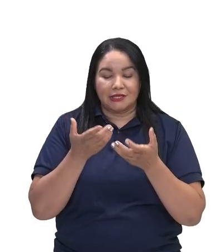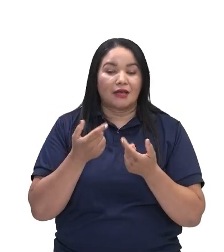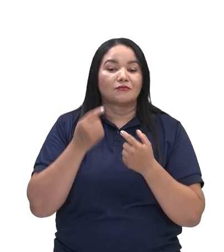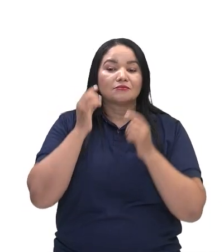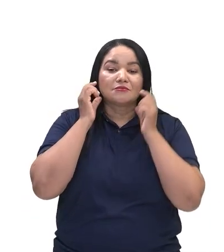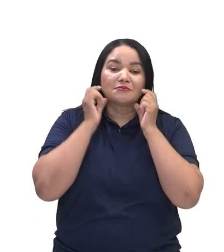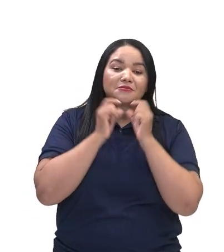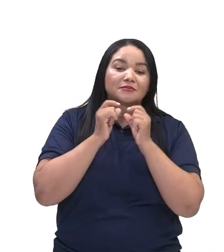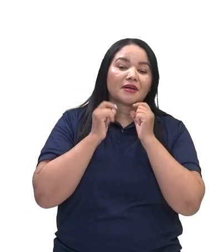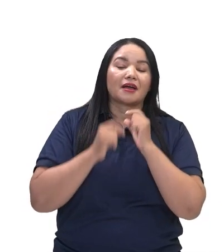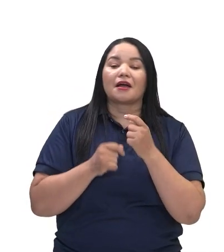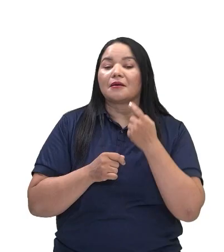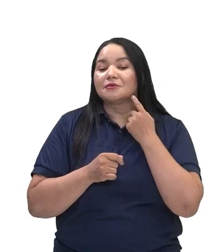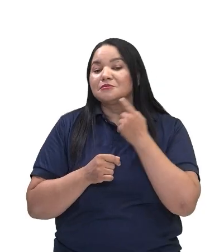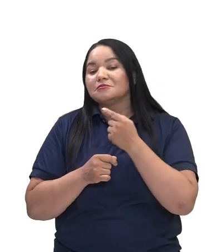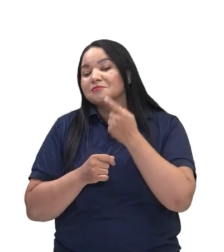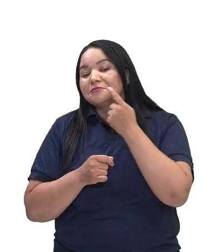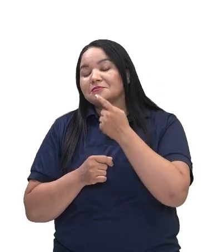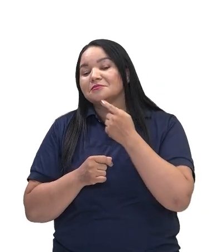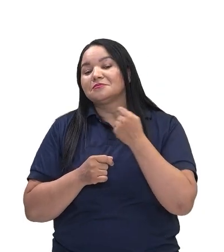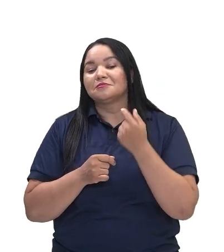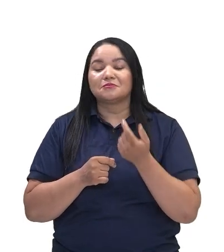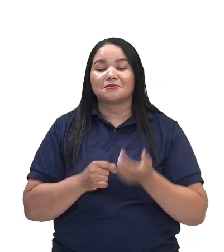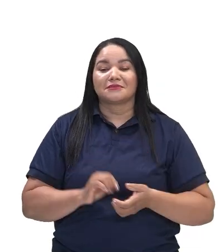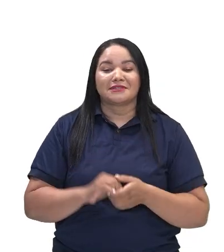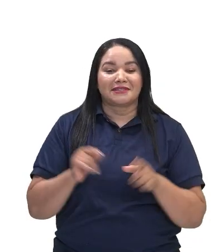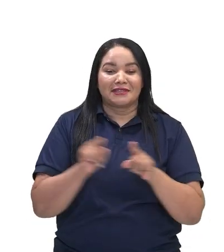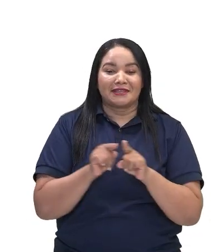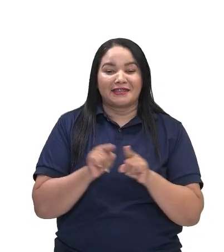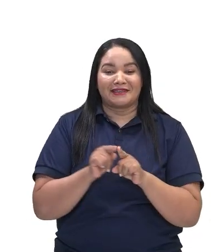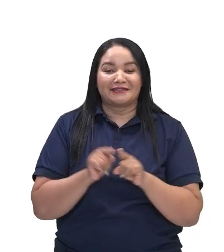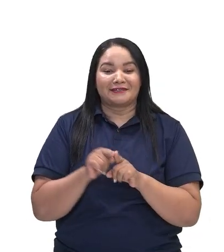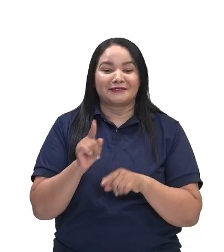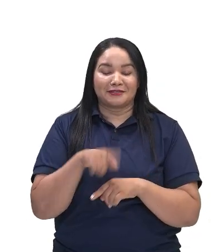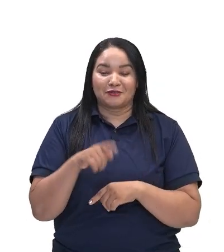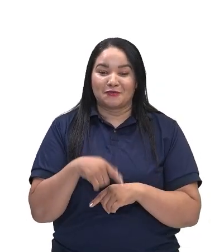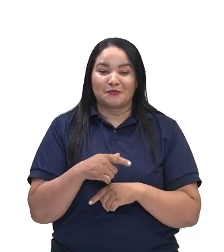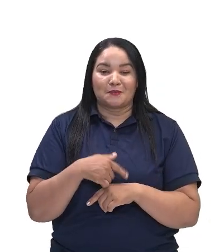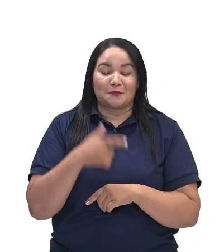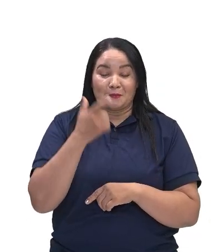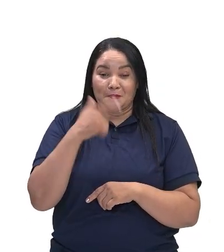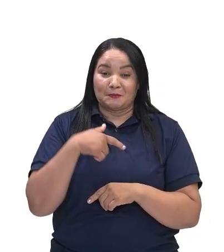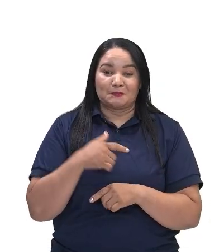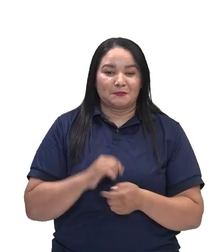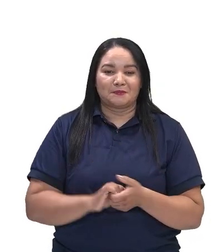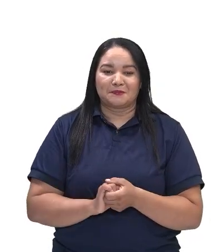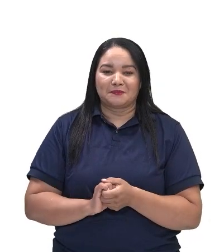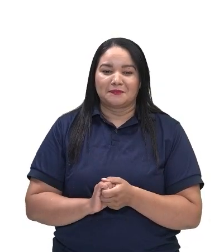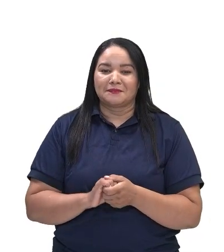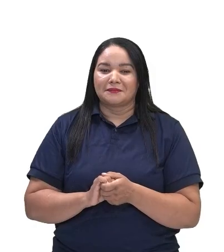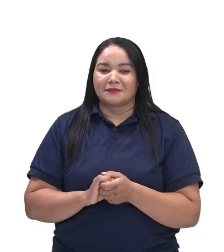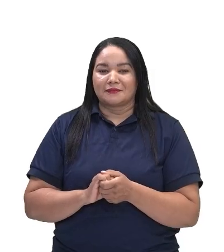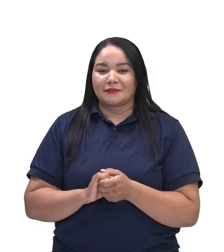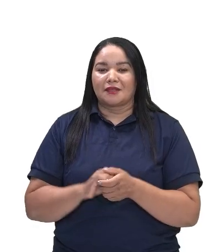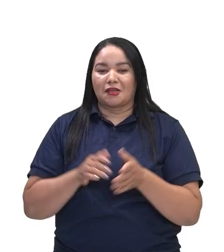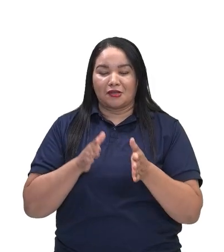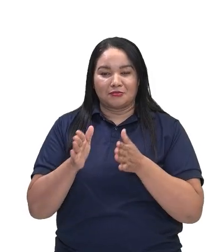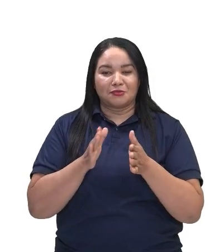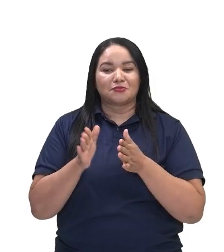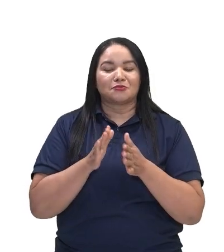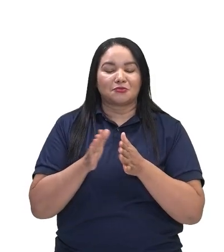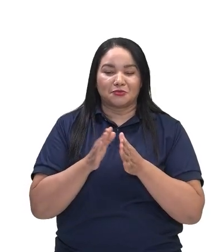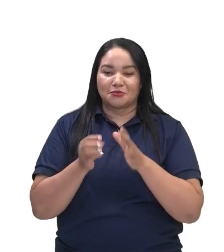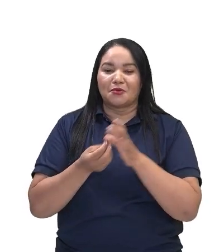os colegas, né? Então, essa questão aí da vaidade é bem atrelada a esse momento e é o momento realmente que surgem os